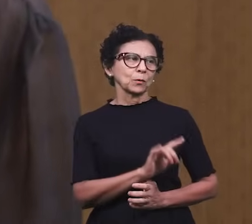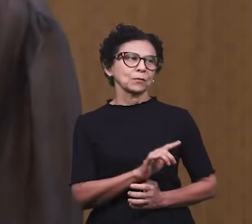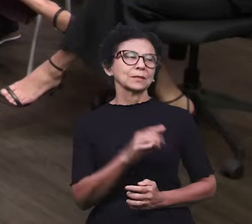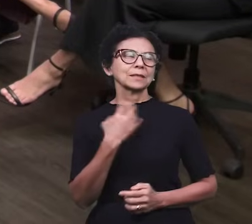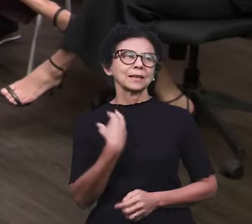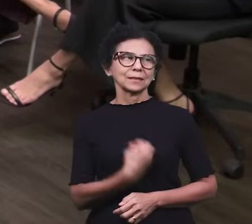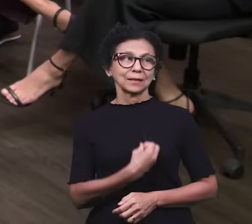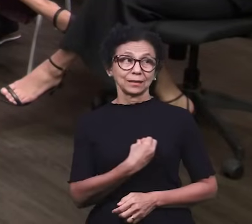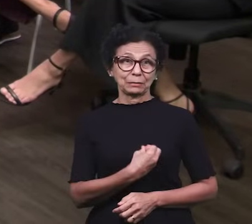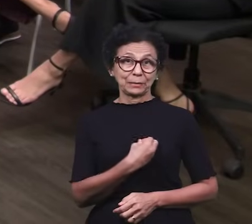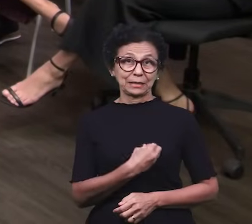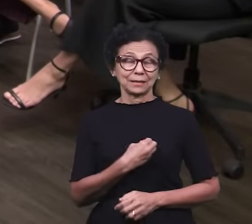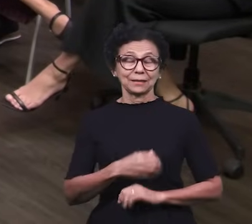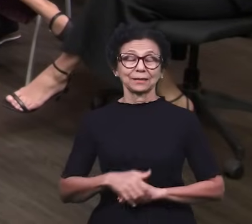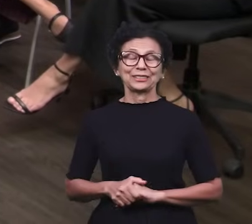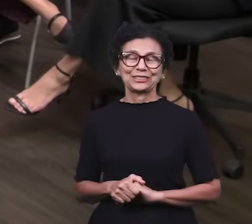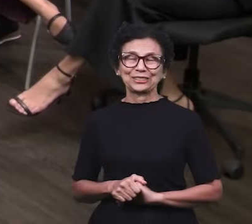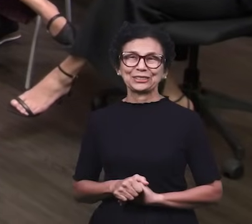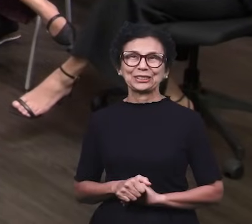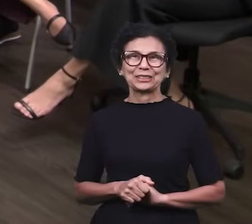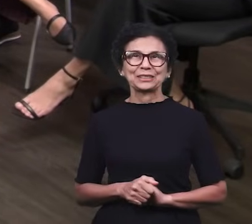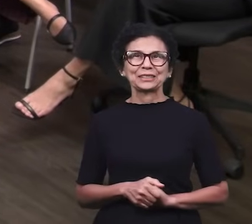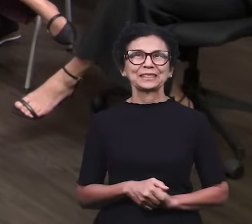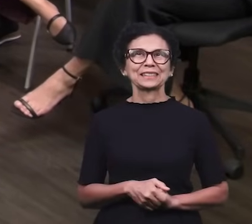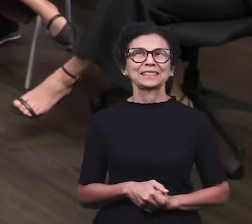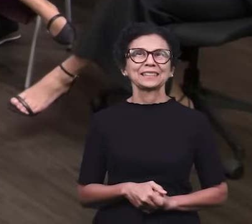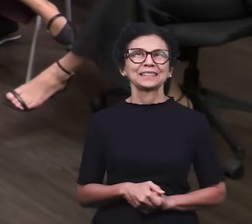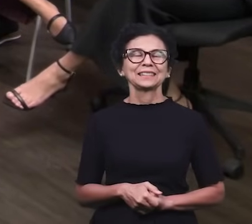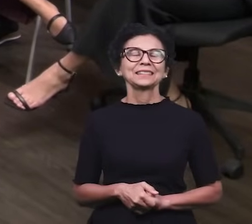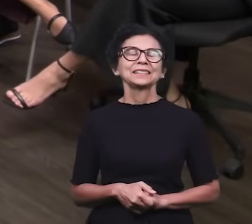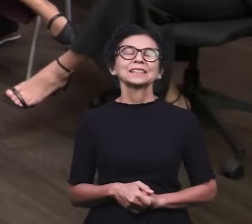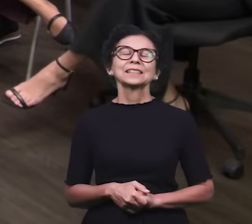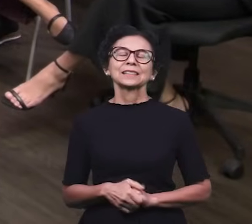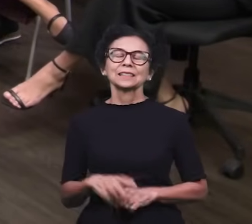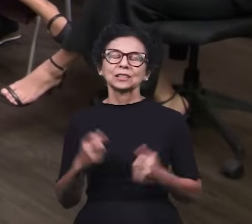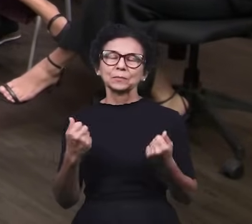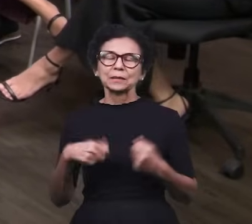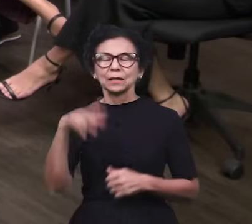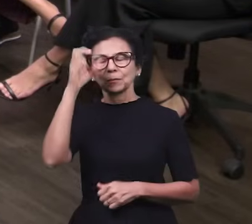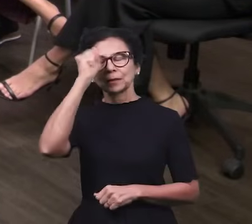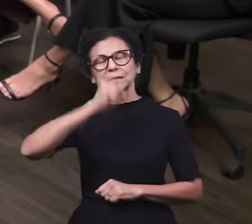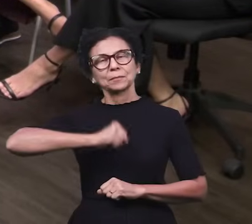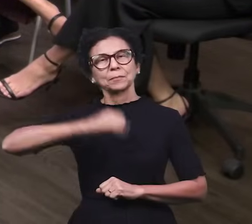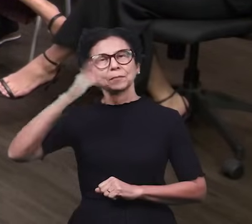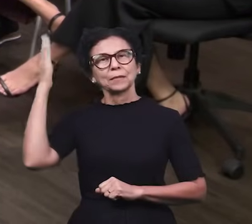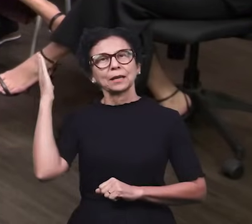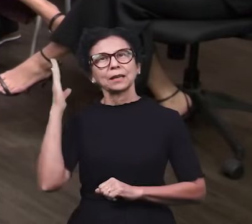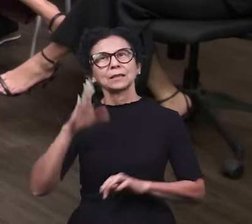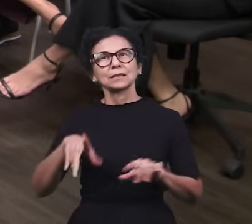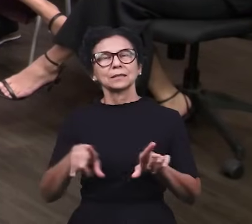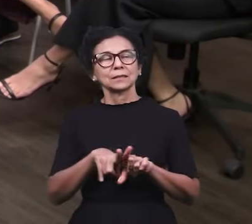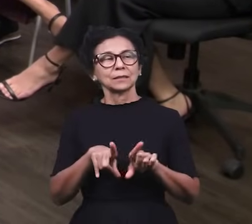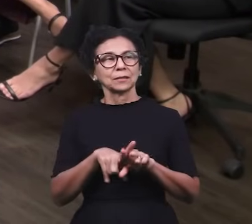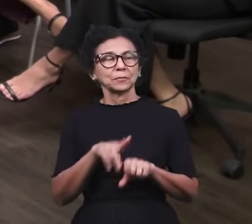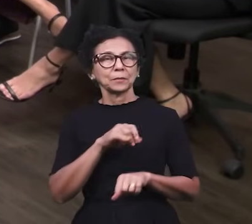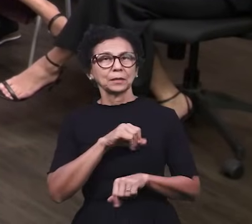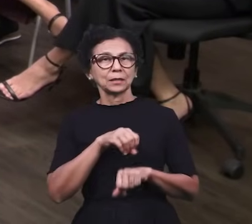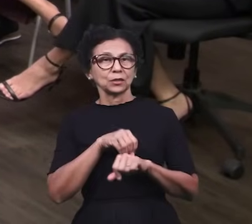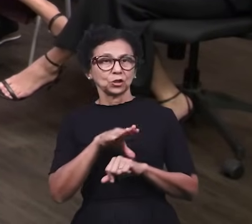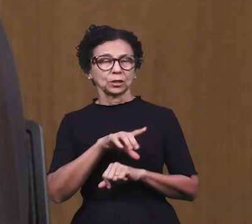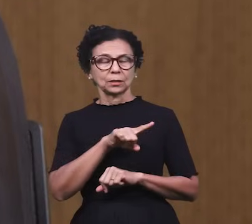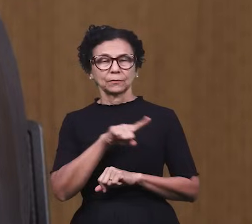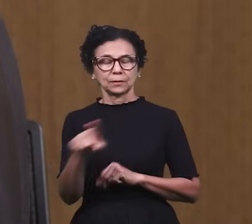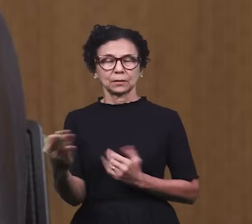conosco, Daniel, que vem um próximo programa, porque você tem muito a falar, nós temos muito o que aprender. E também queria deixar